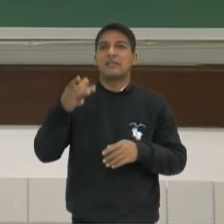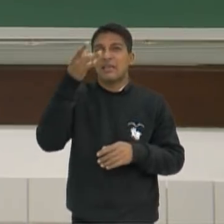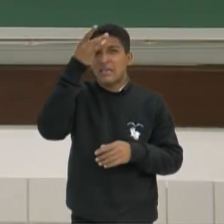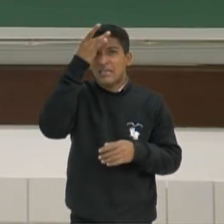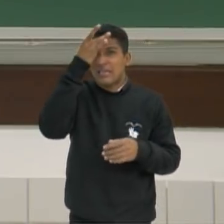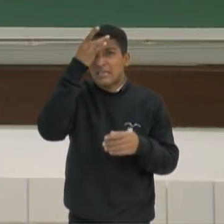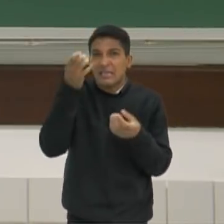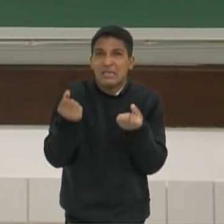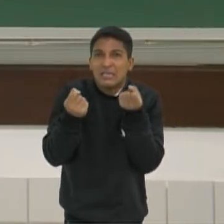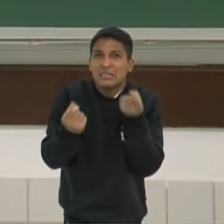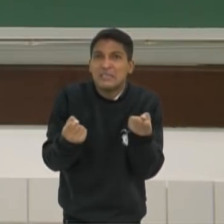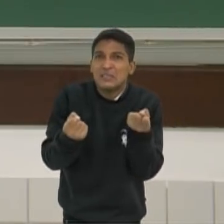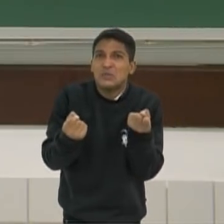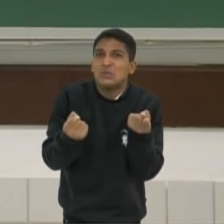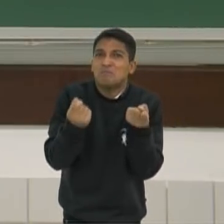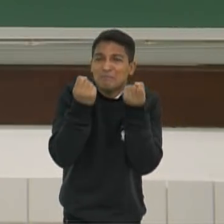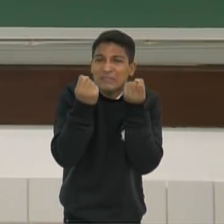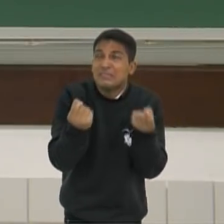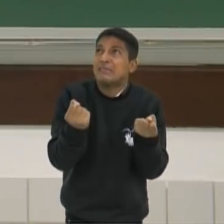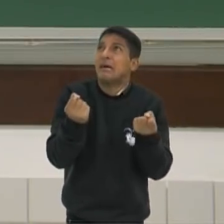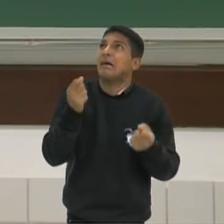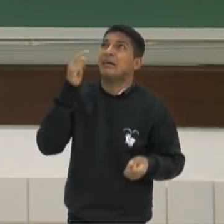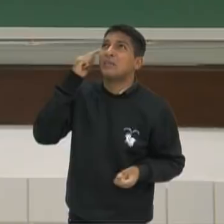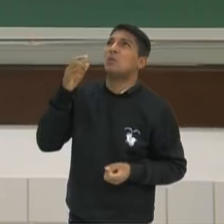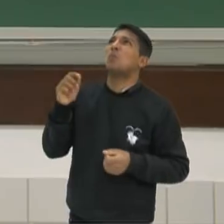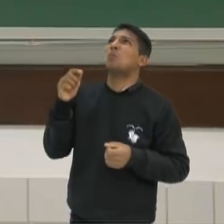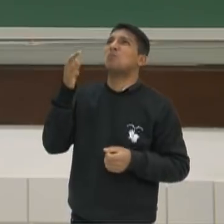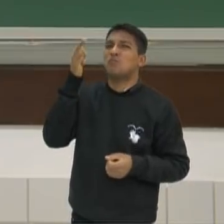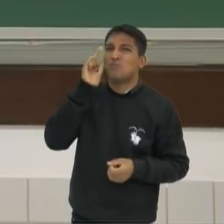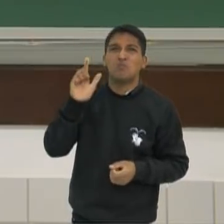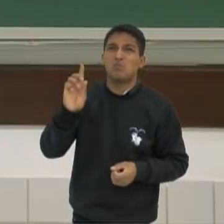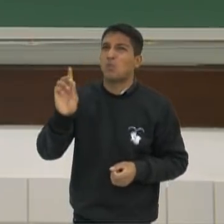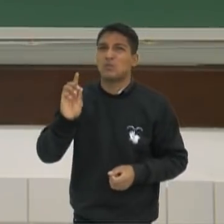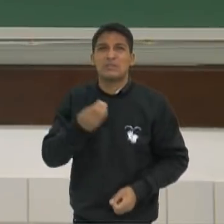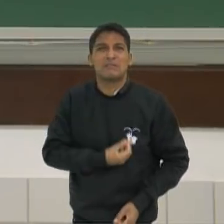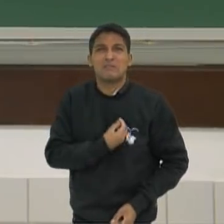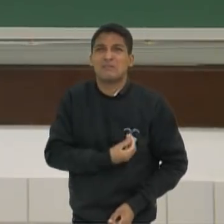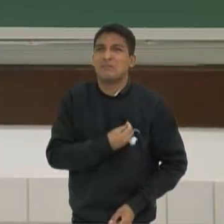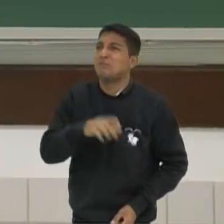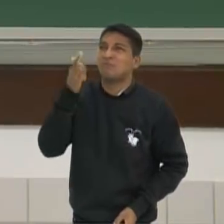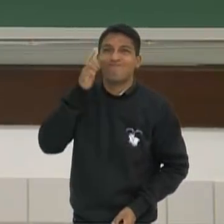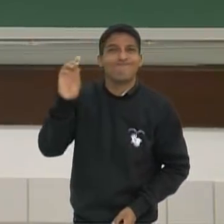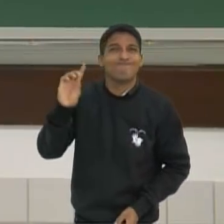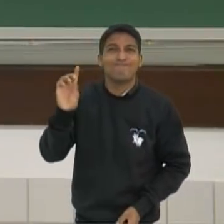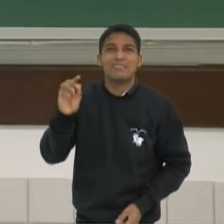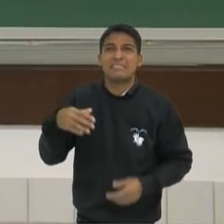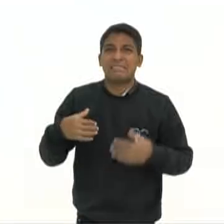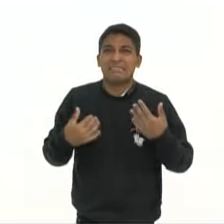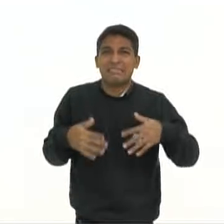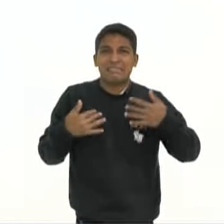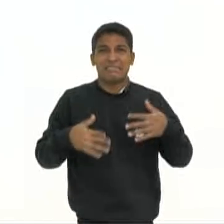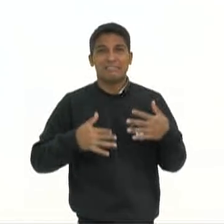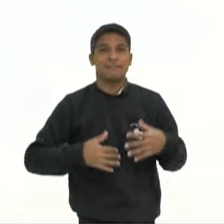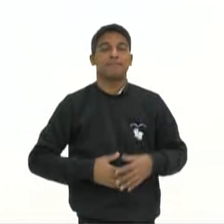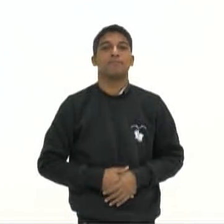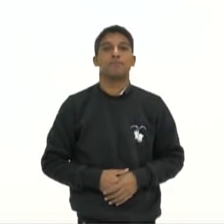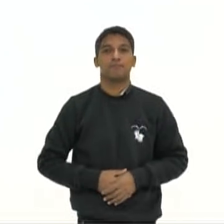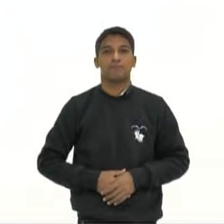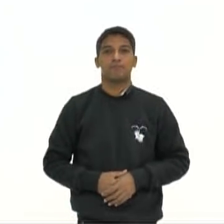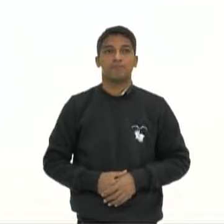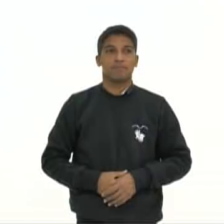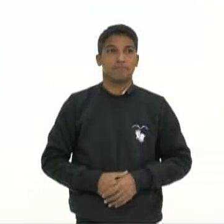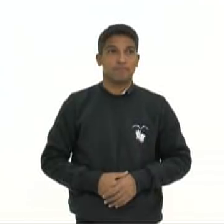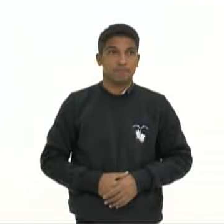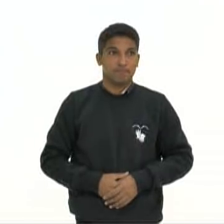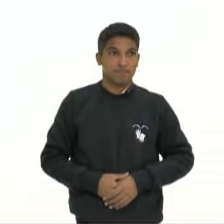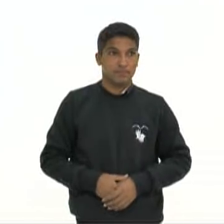não conseguiria sobreviver. Aqui a gente tem um trecho do texto de Duby, que ele vai falar um